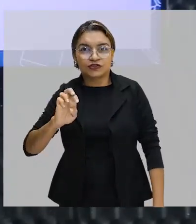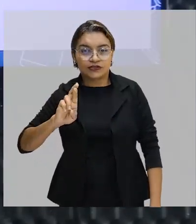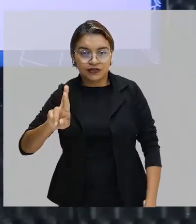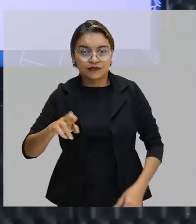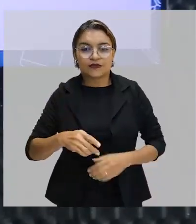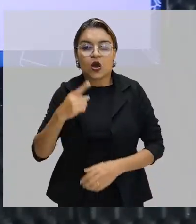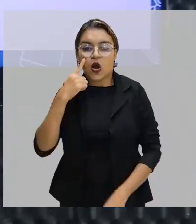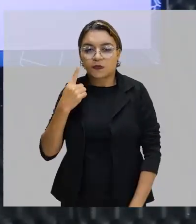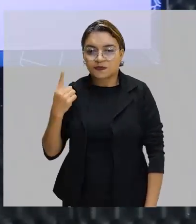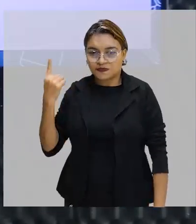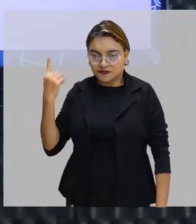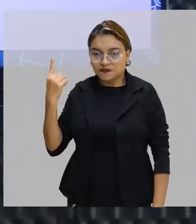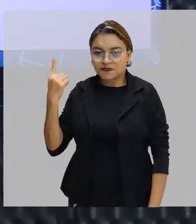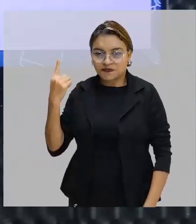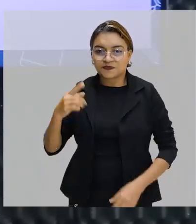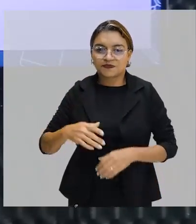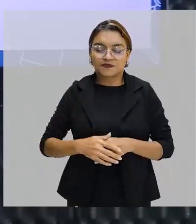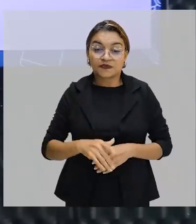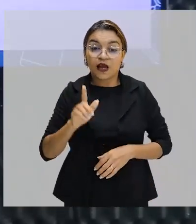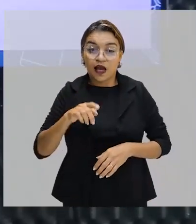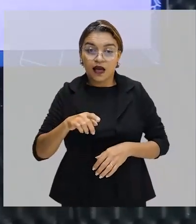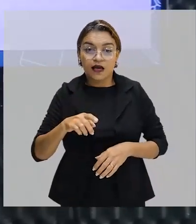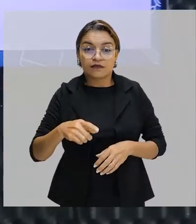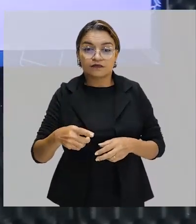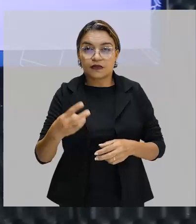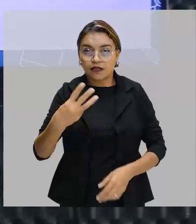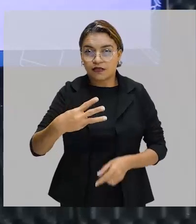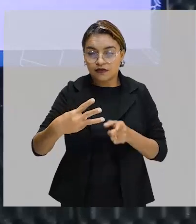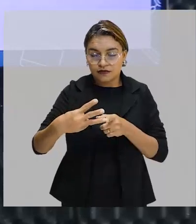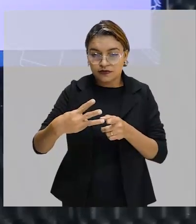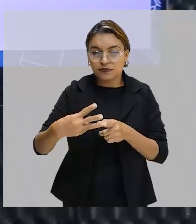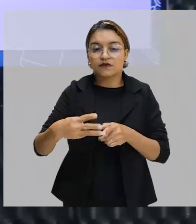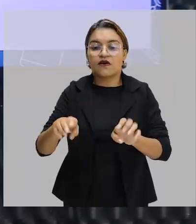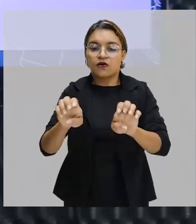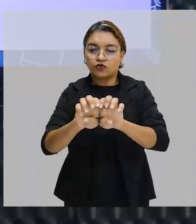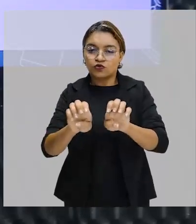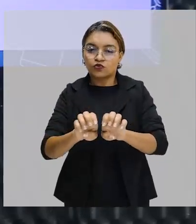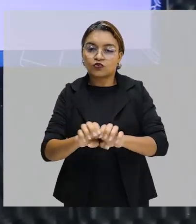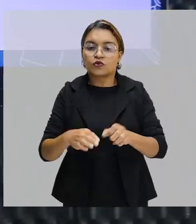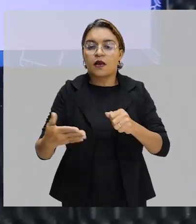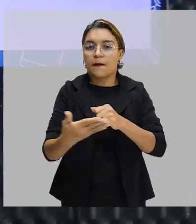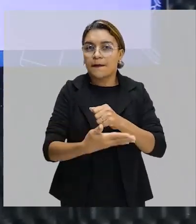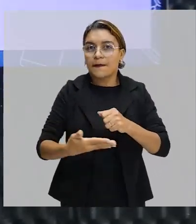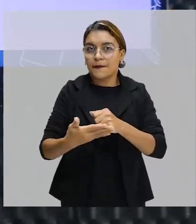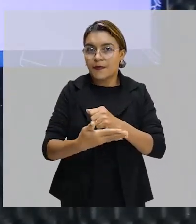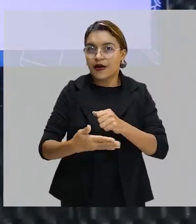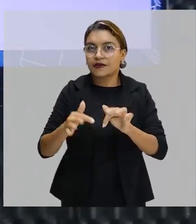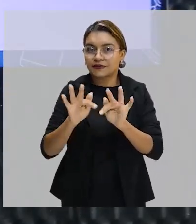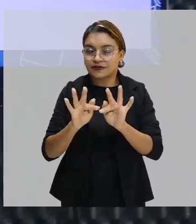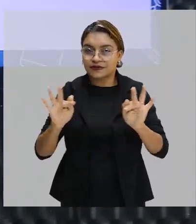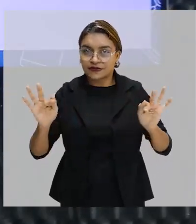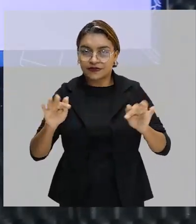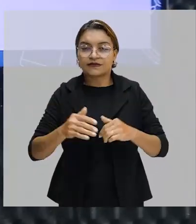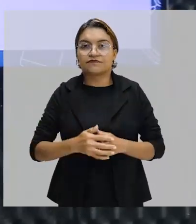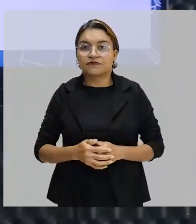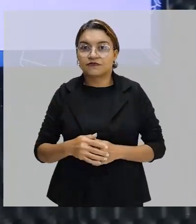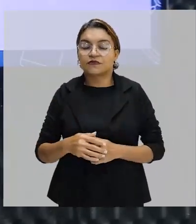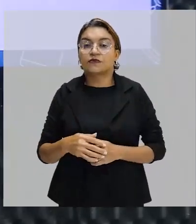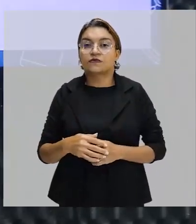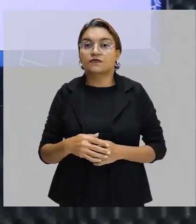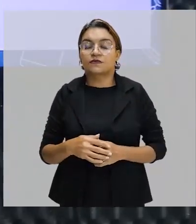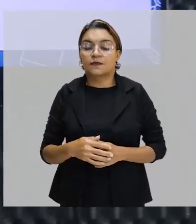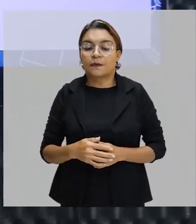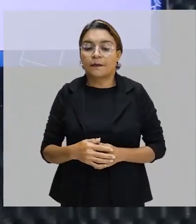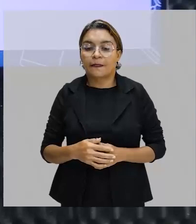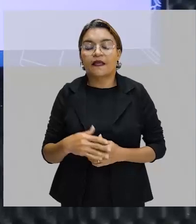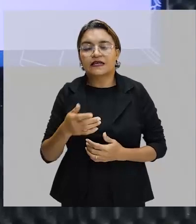sentence structures, que são as estruturas básicas de sentença, quando nós consideramos a língua inglesa, especificamente o verbo to